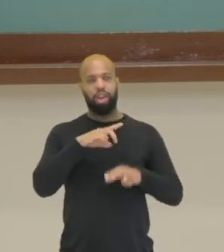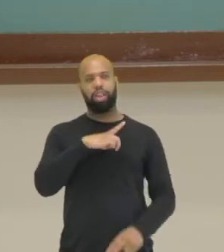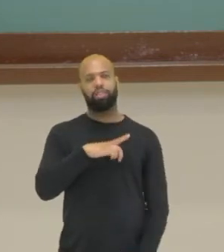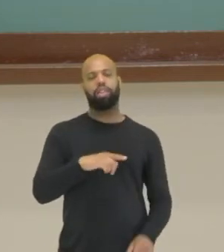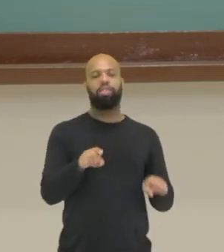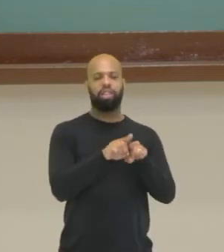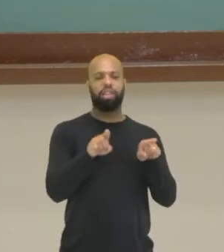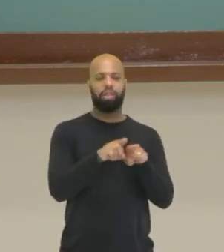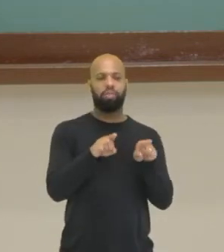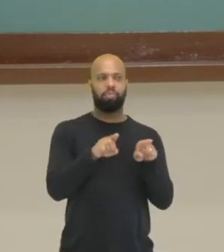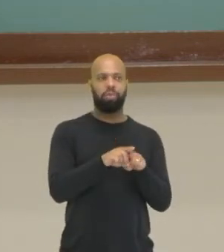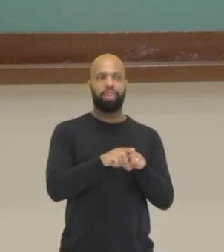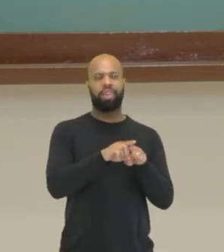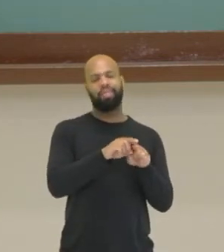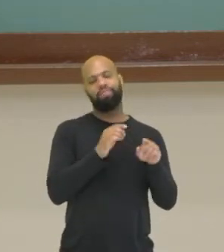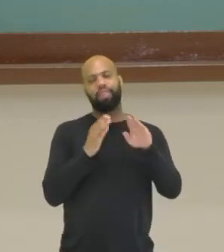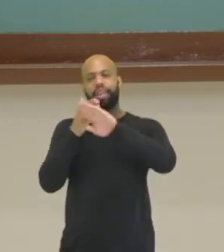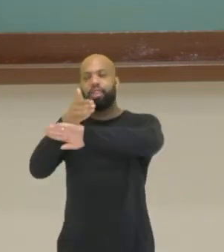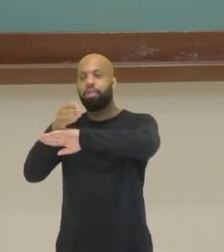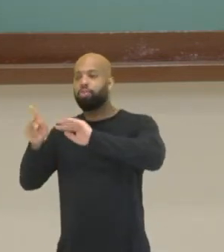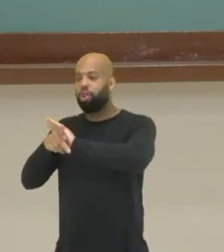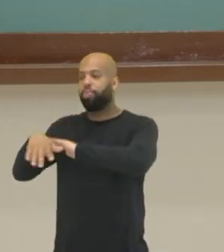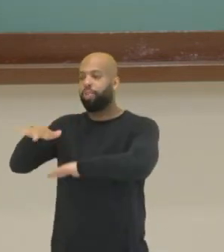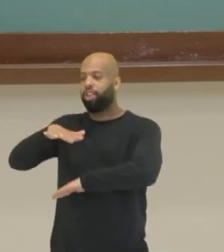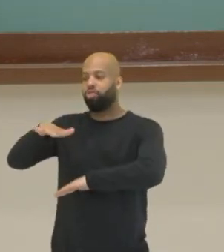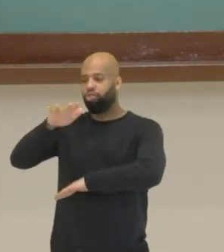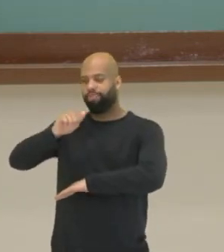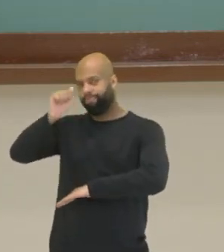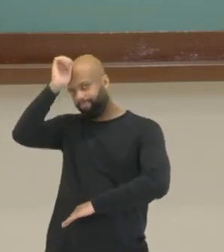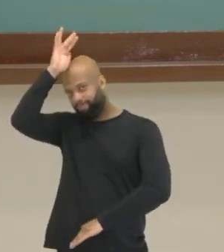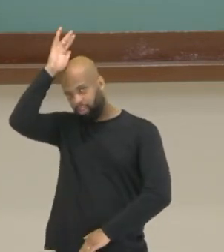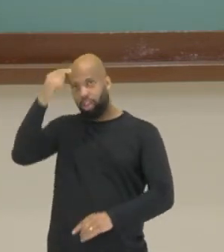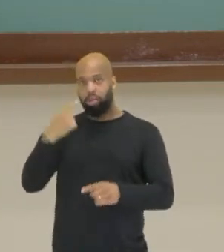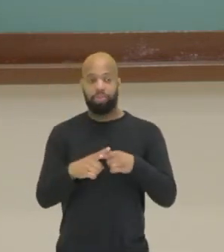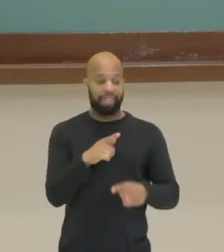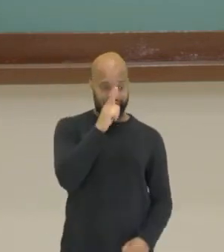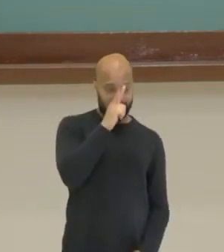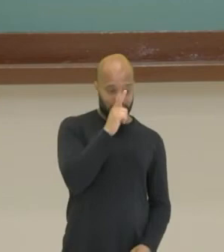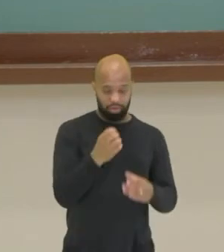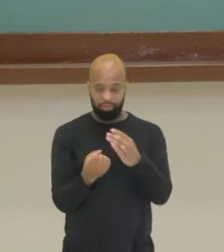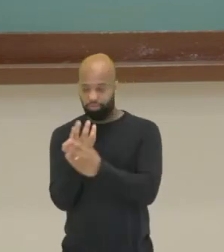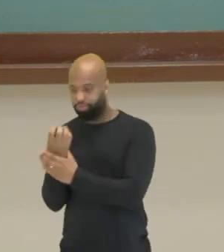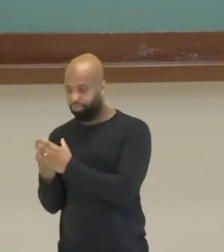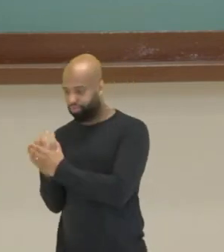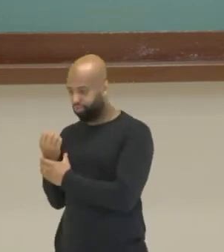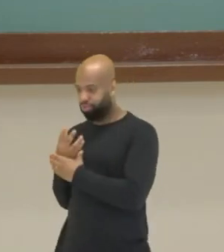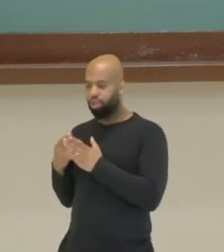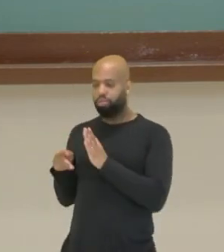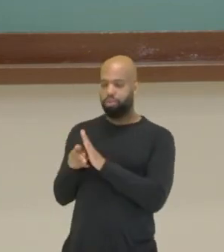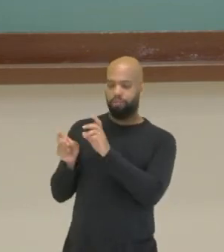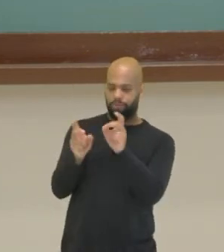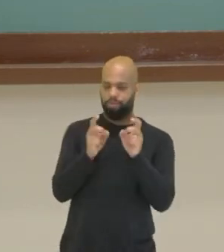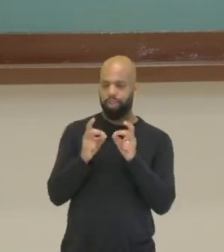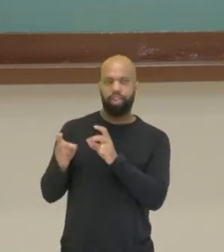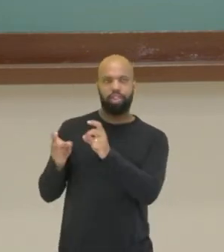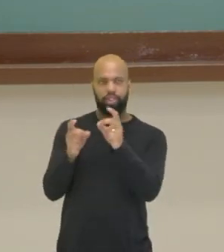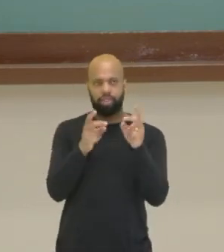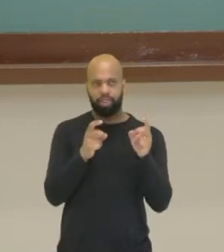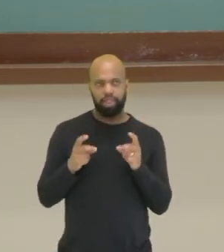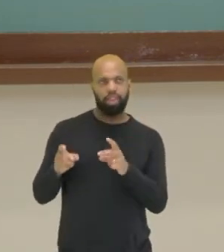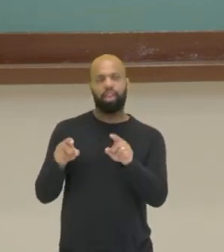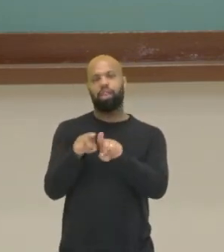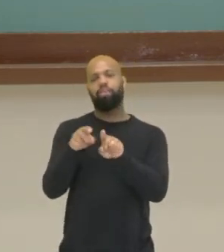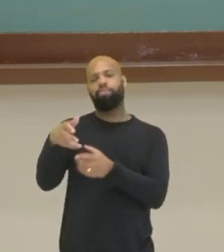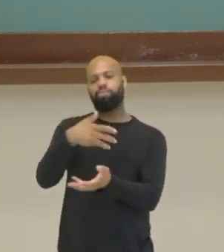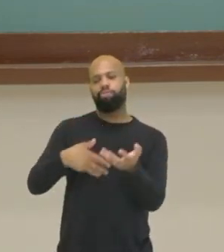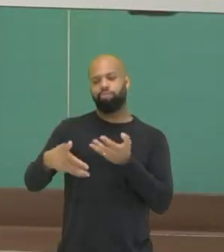grega, foram parar naquela região, ou também colônias, que os gregos fundavam para o comércio, a